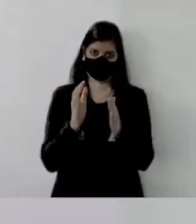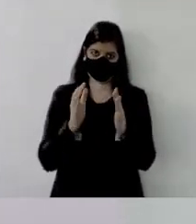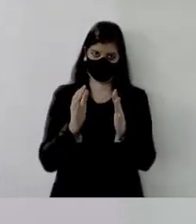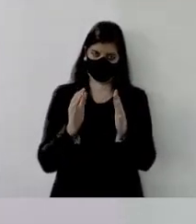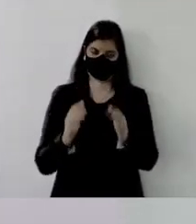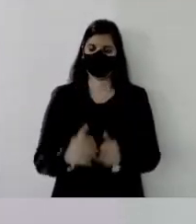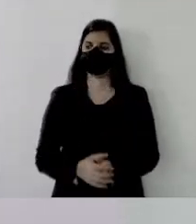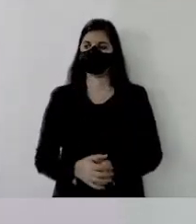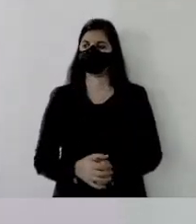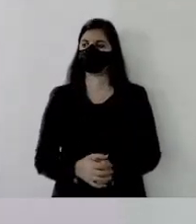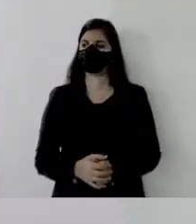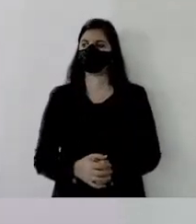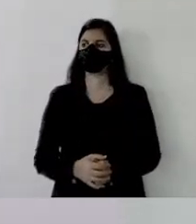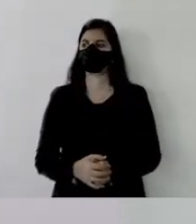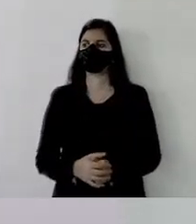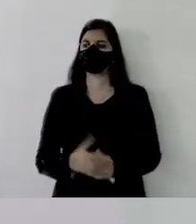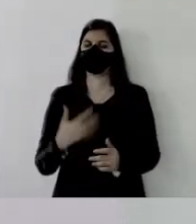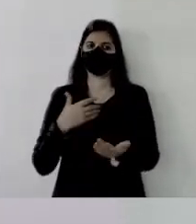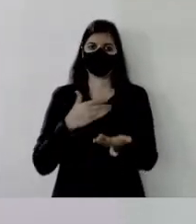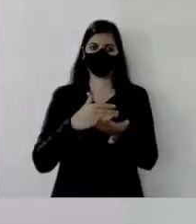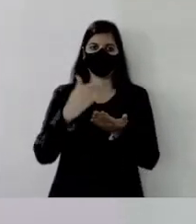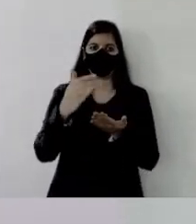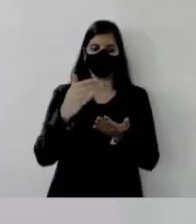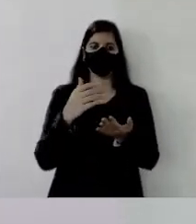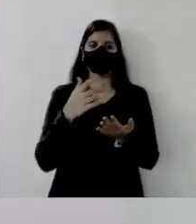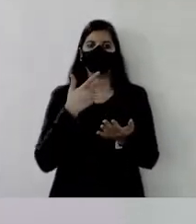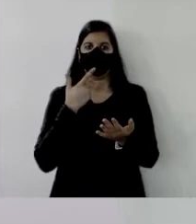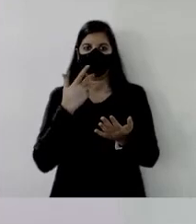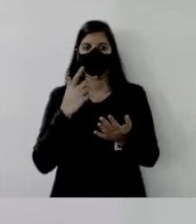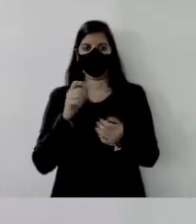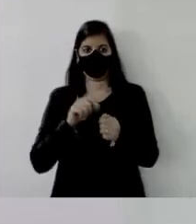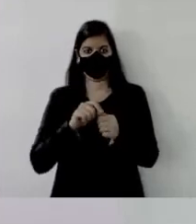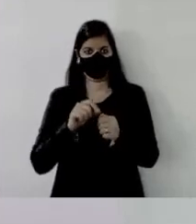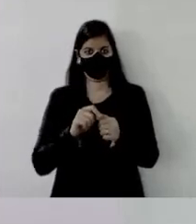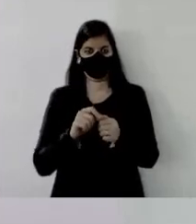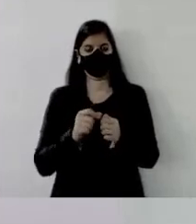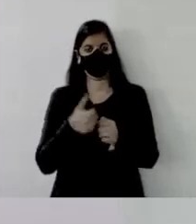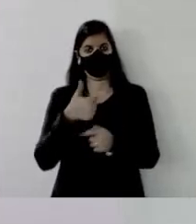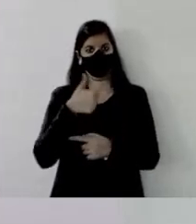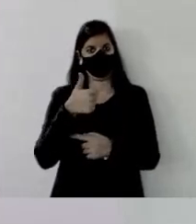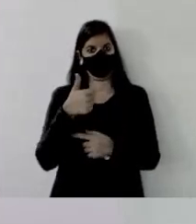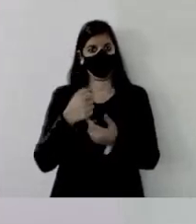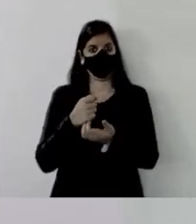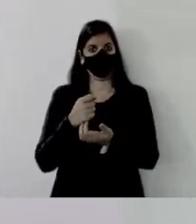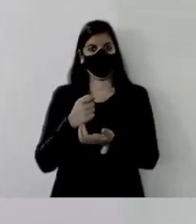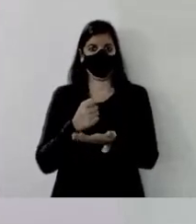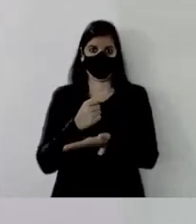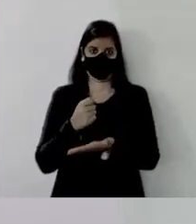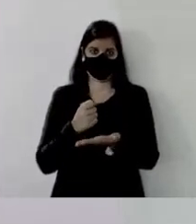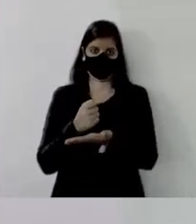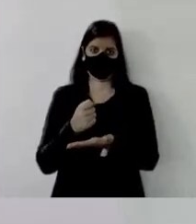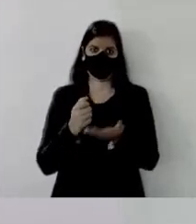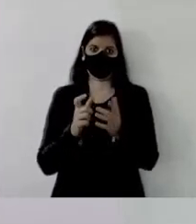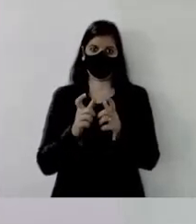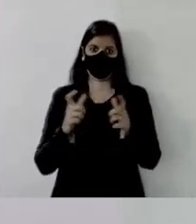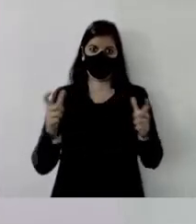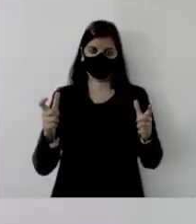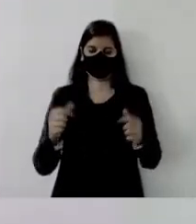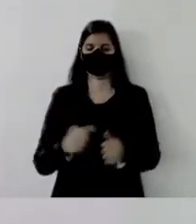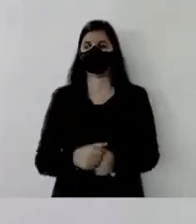pirâmide. Para começar, nós vamos projetar primeiro a base maior desse tronco de